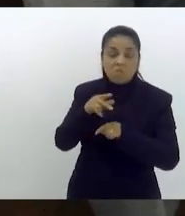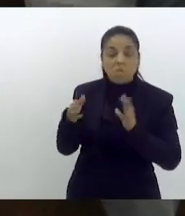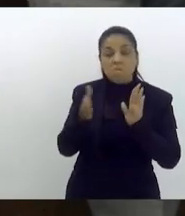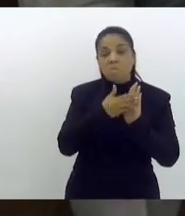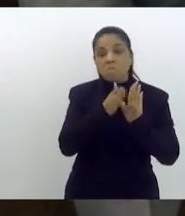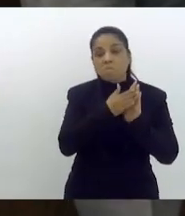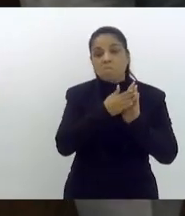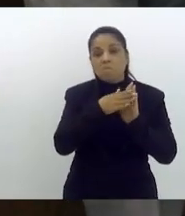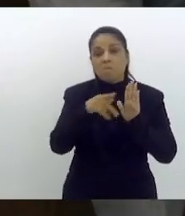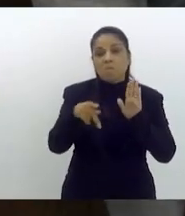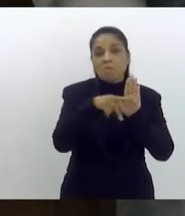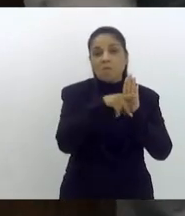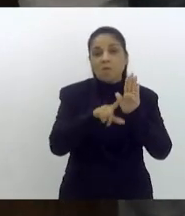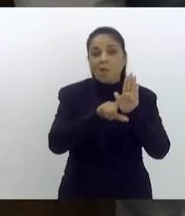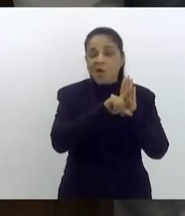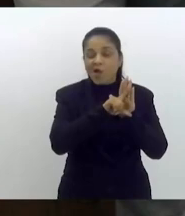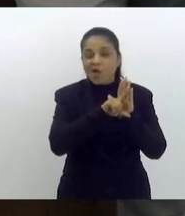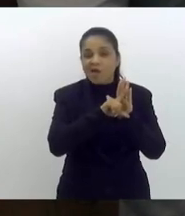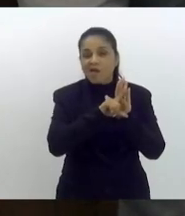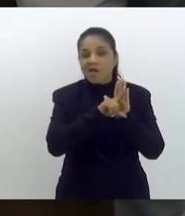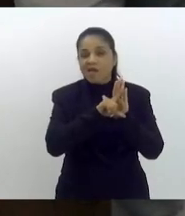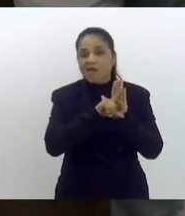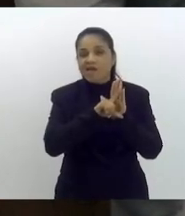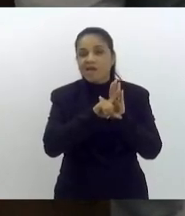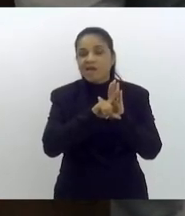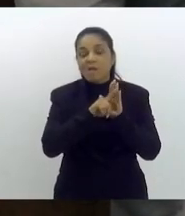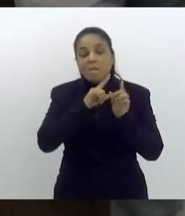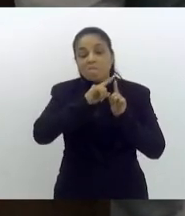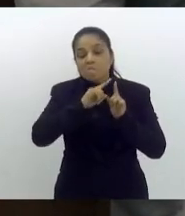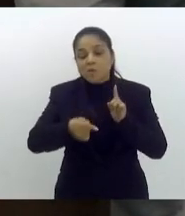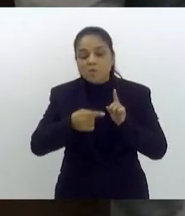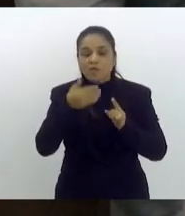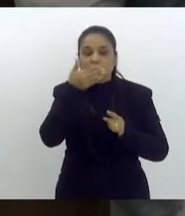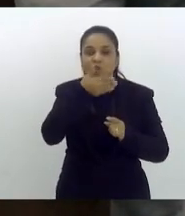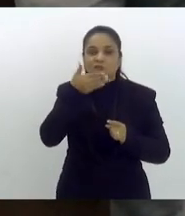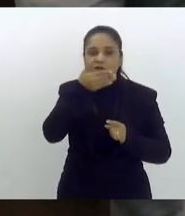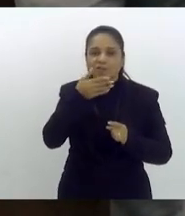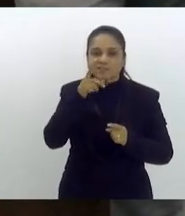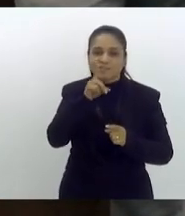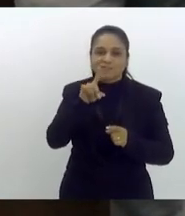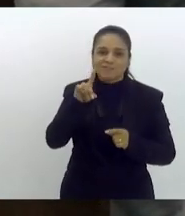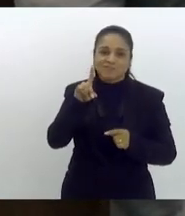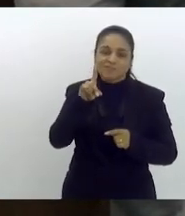para proibir de dar doces no dia de Cosme Damião